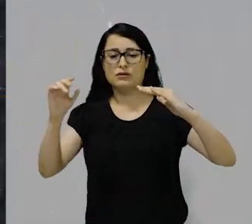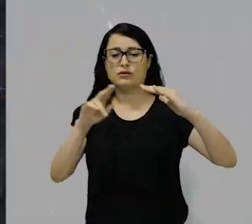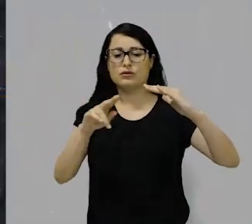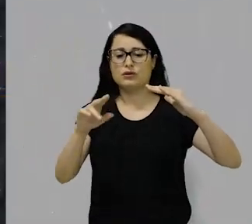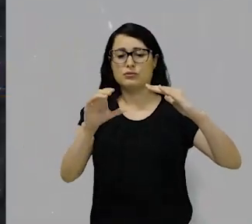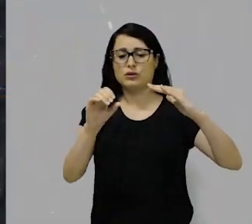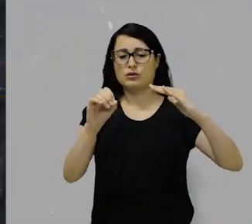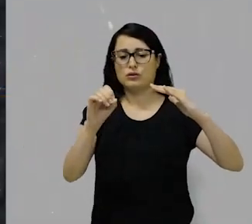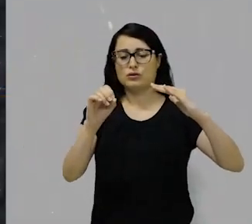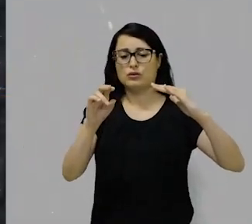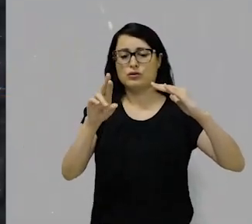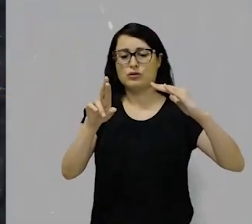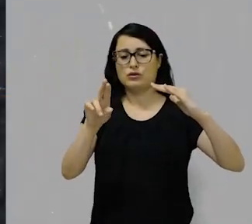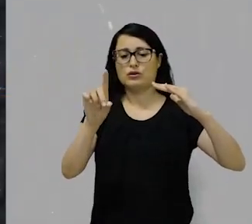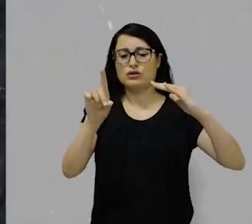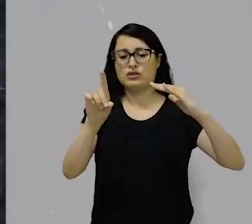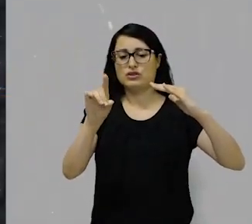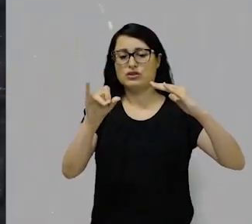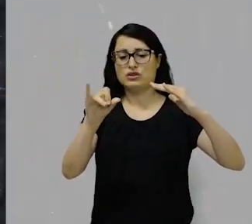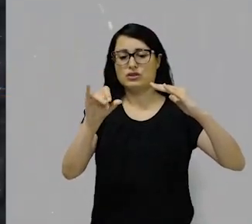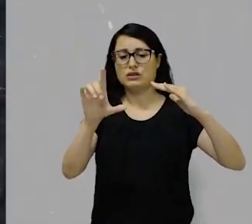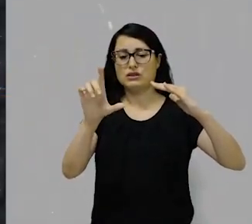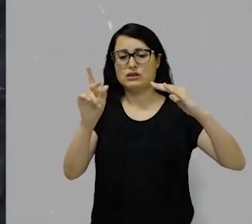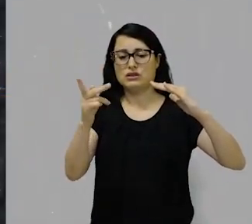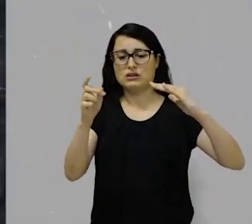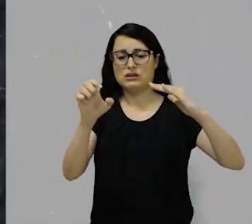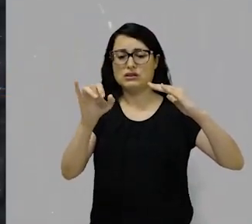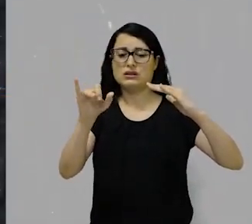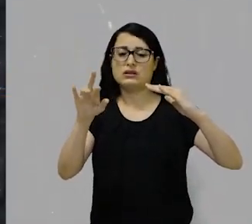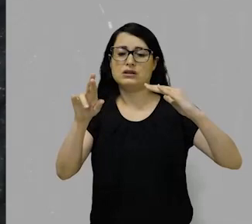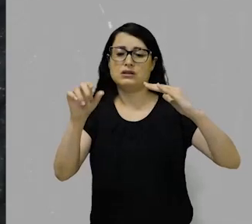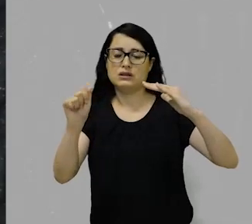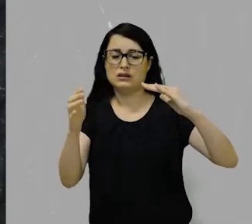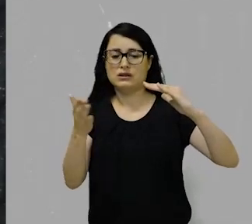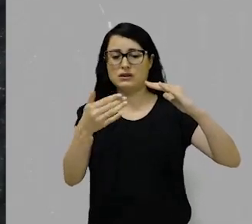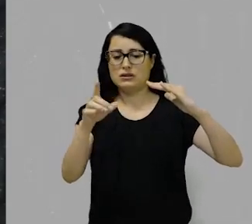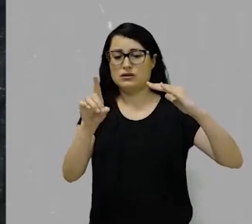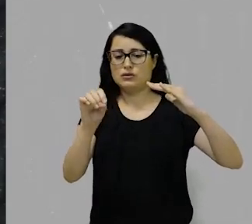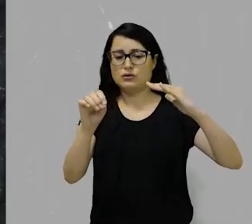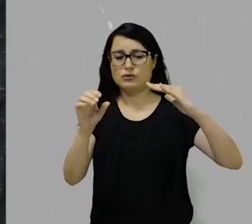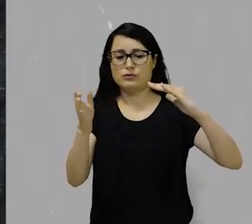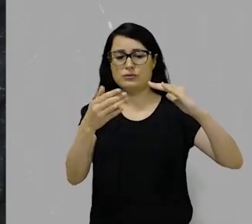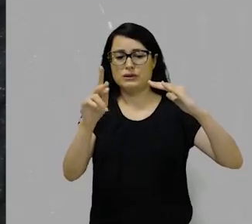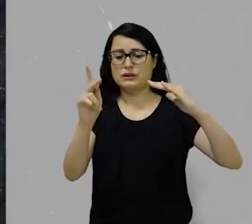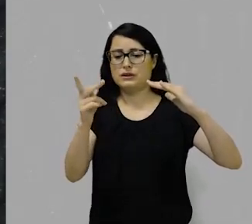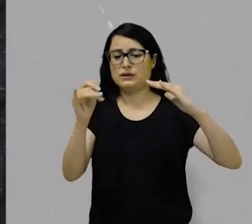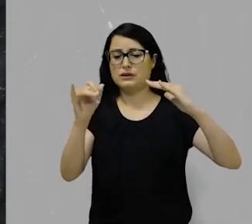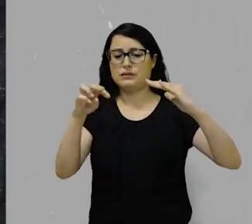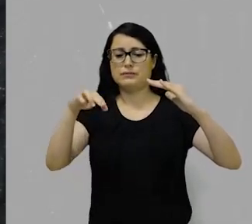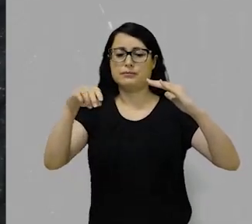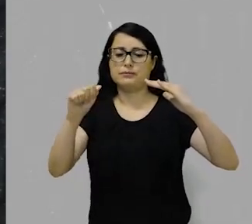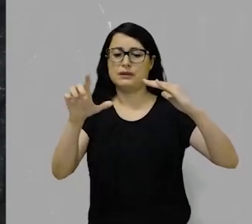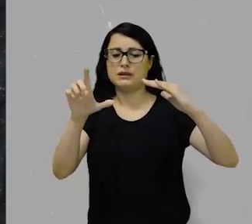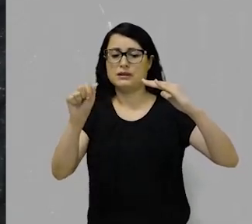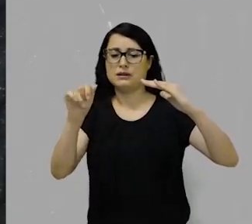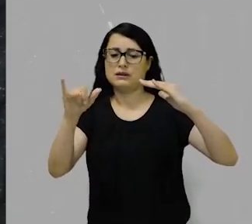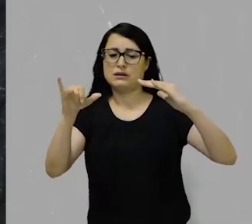do Himalaia, galera, tá? Chamado aí de teto do mundo, tá? Então, convergente, pá, se encontra.